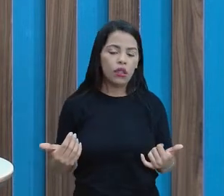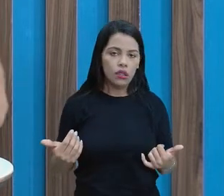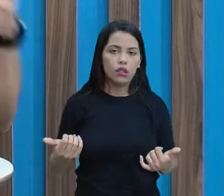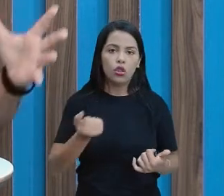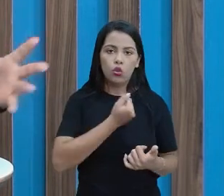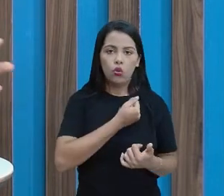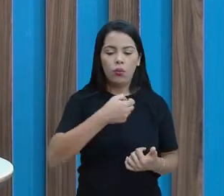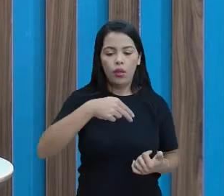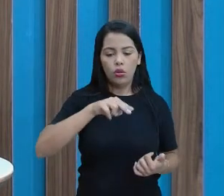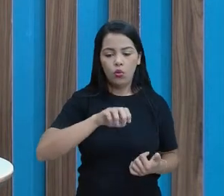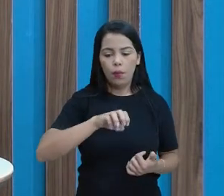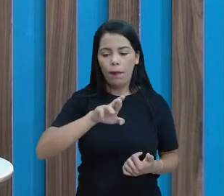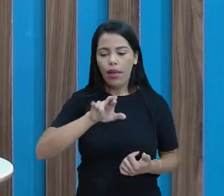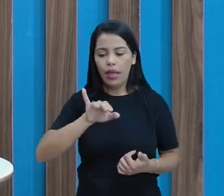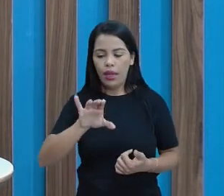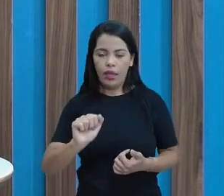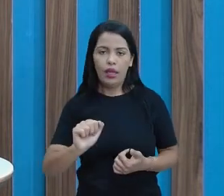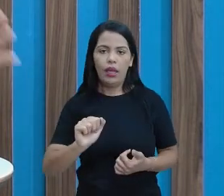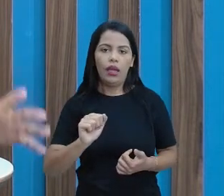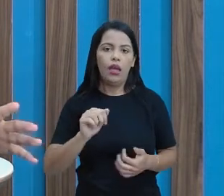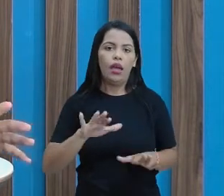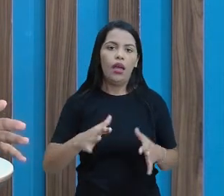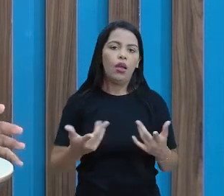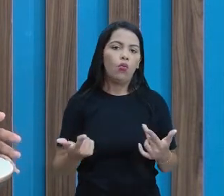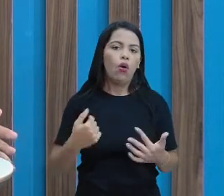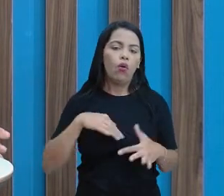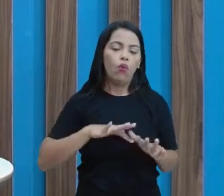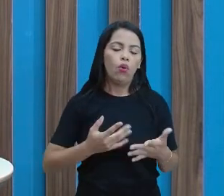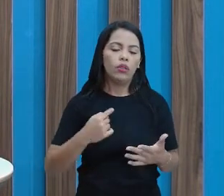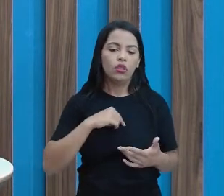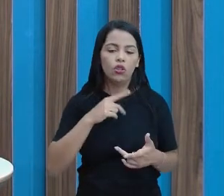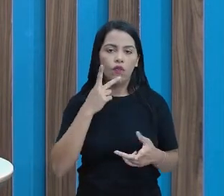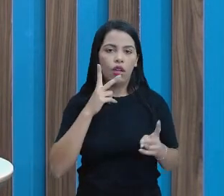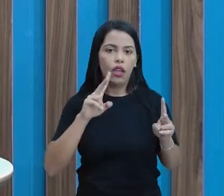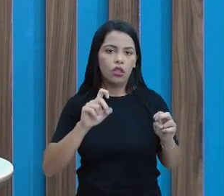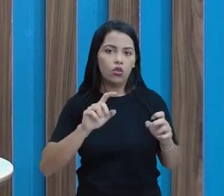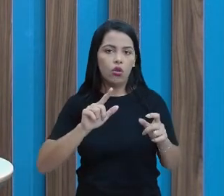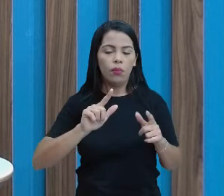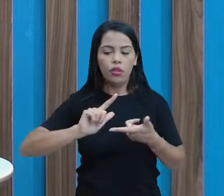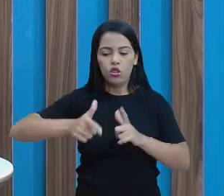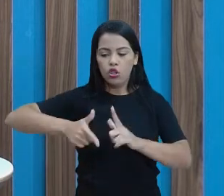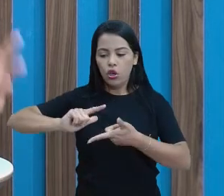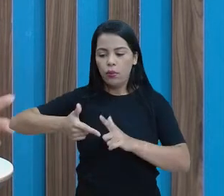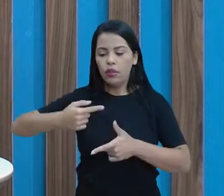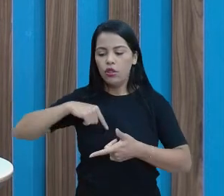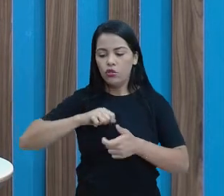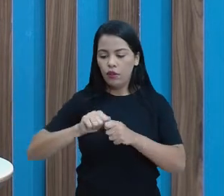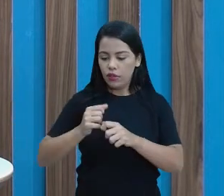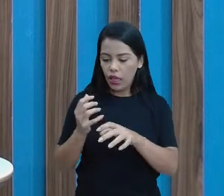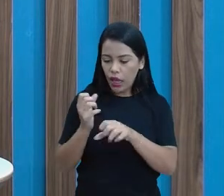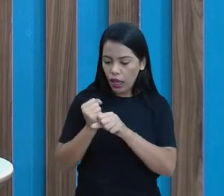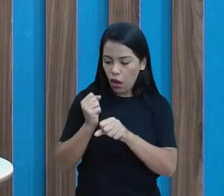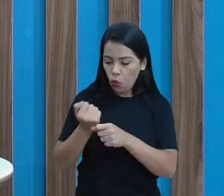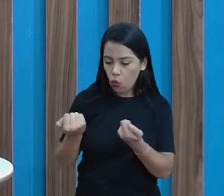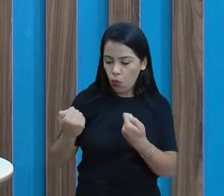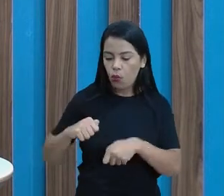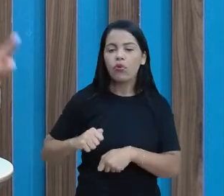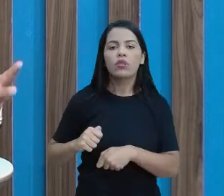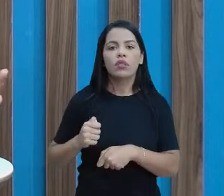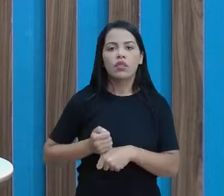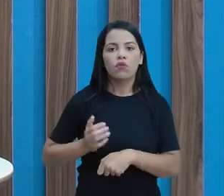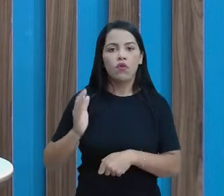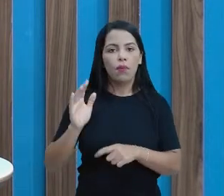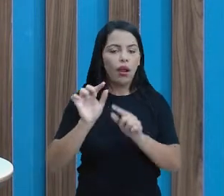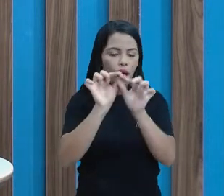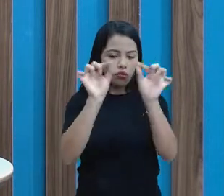mesma coisa quando a gente fala de uma questão aí de geometria, por exemplo, que a gente vai calcular os possíveis resultados para os lados,